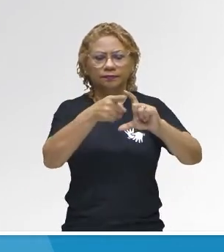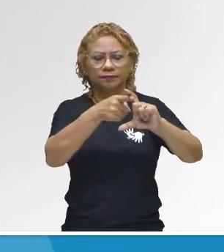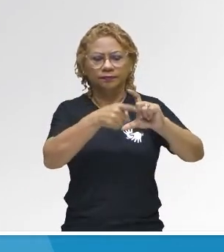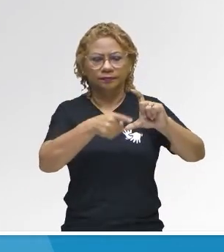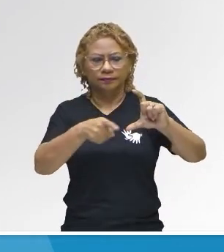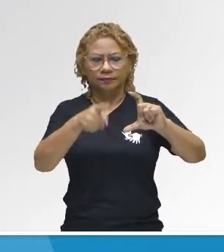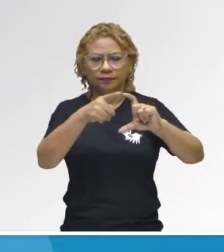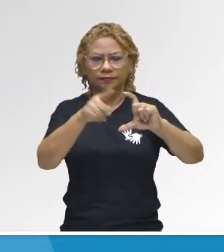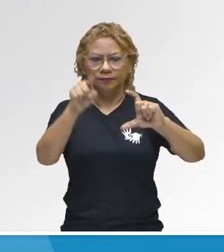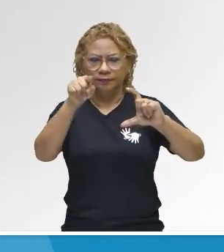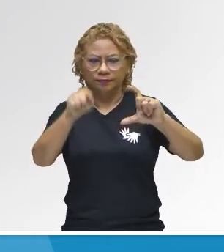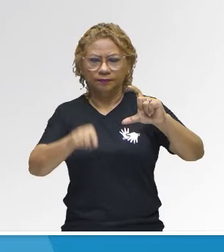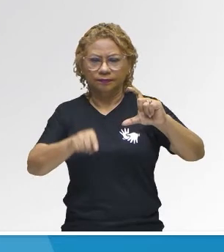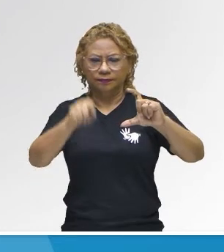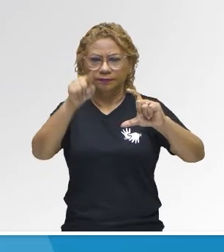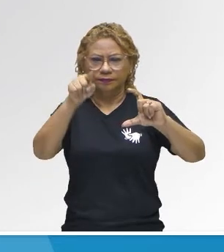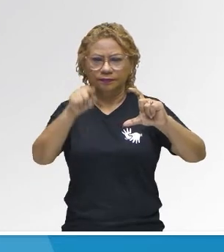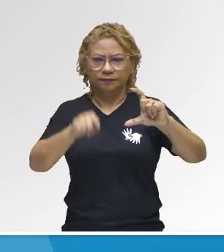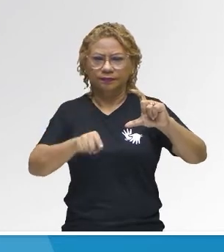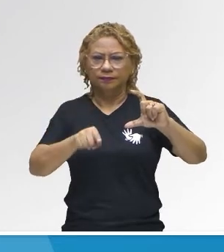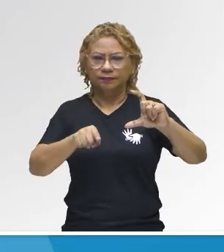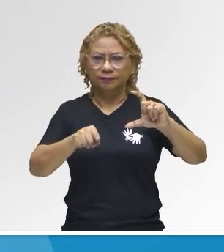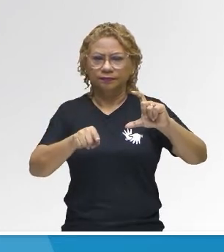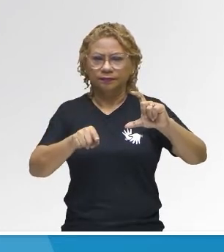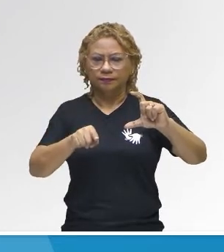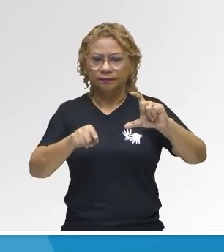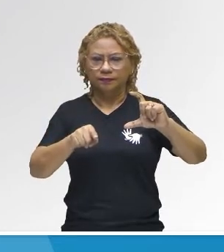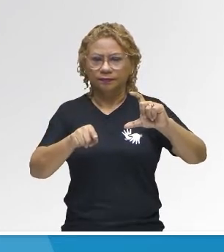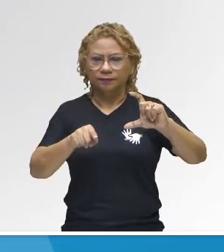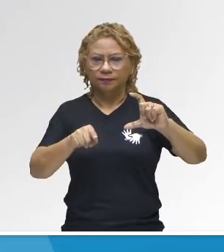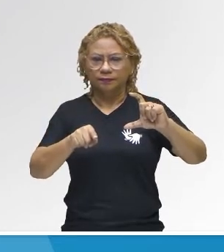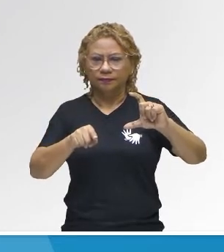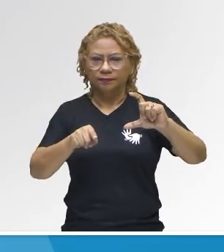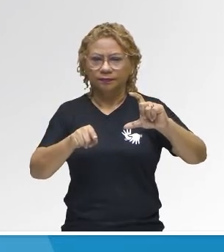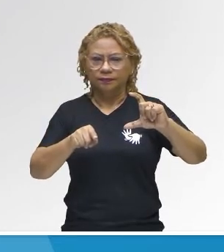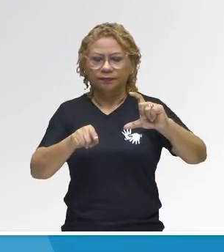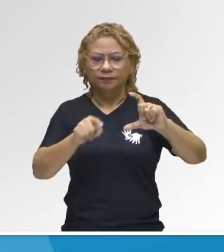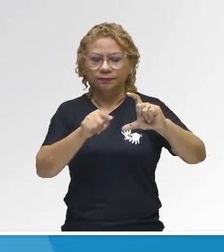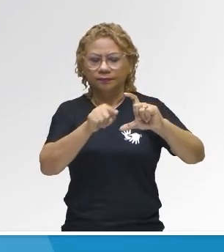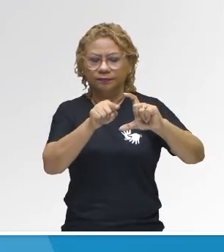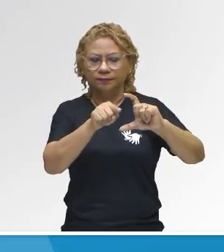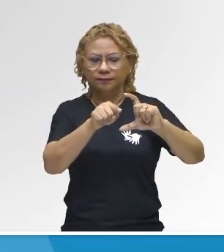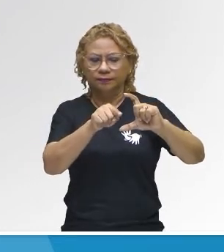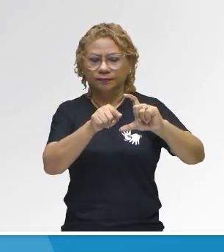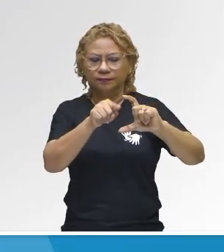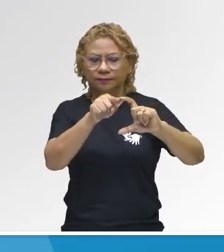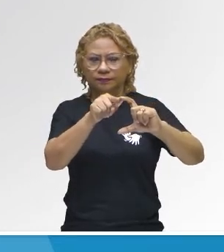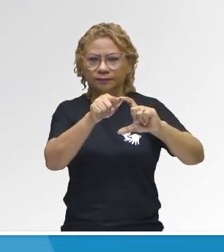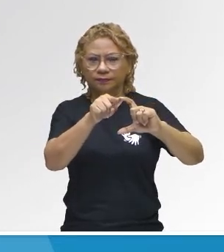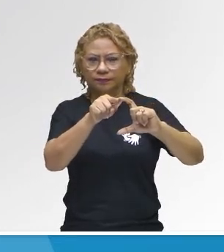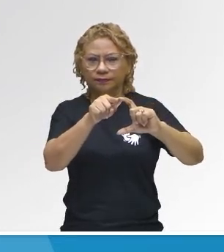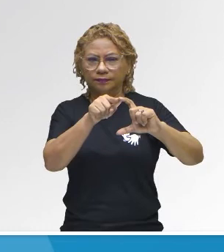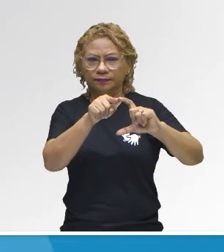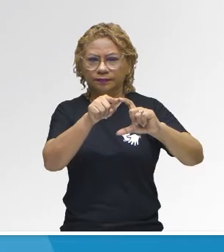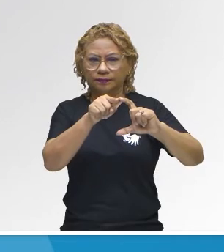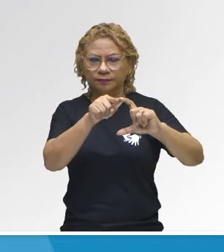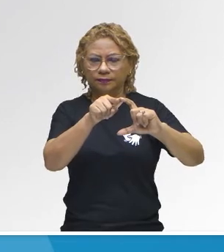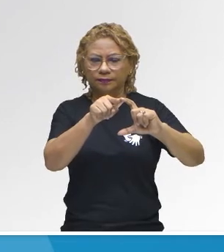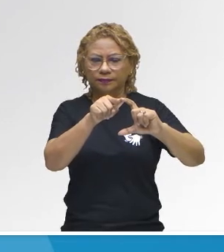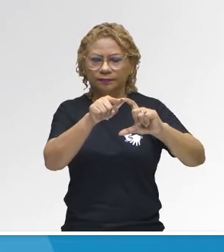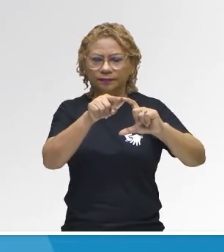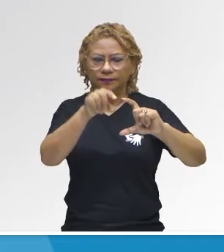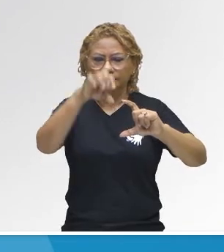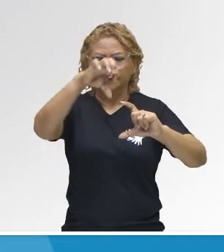pegar o ângulo de 90 graus, observe que não